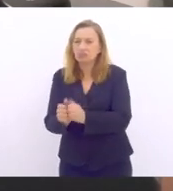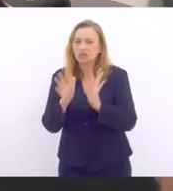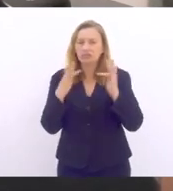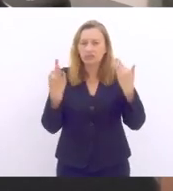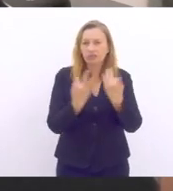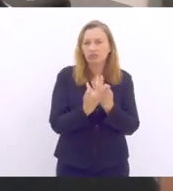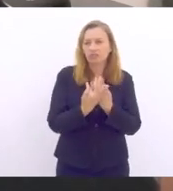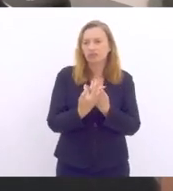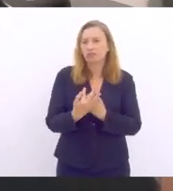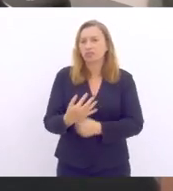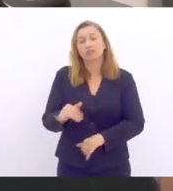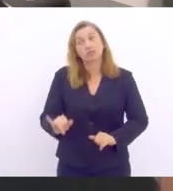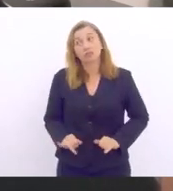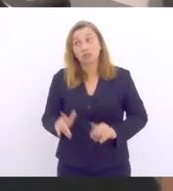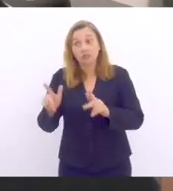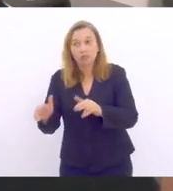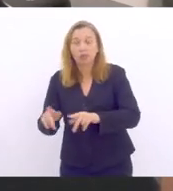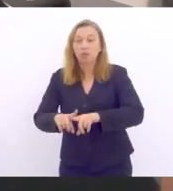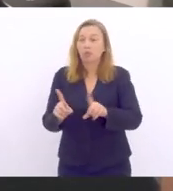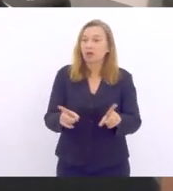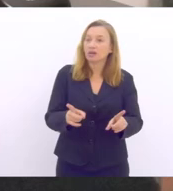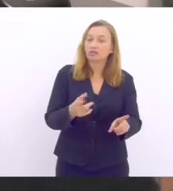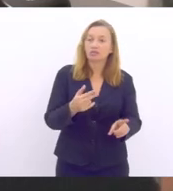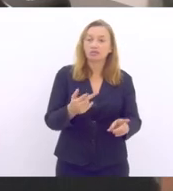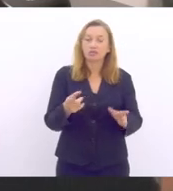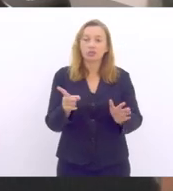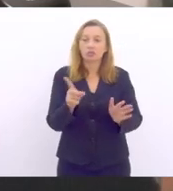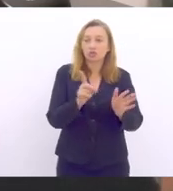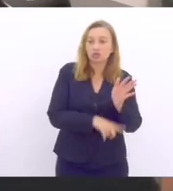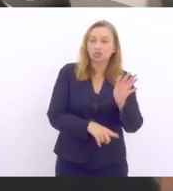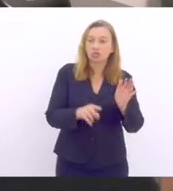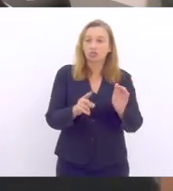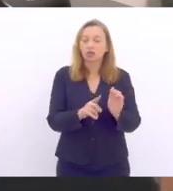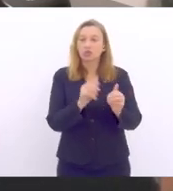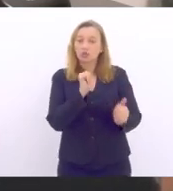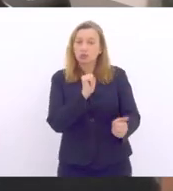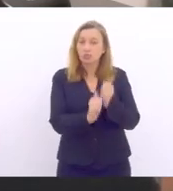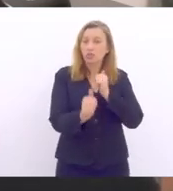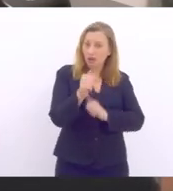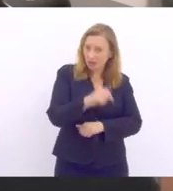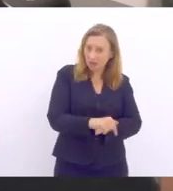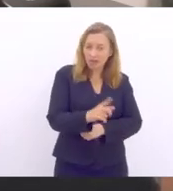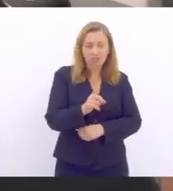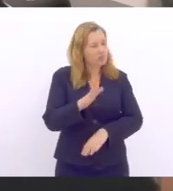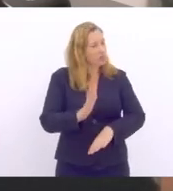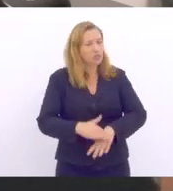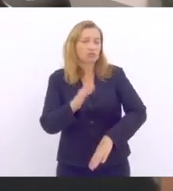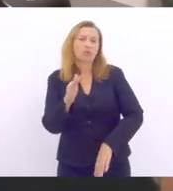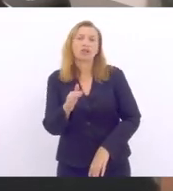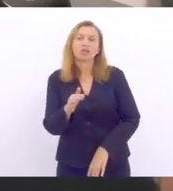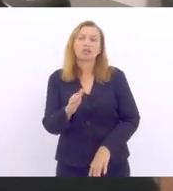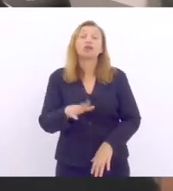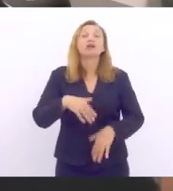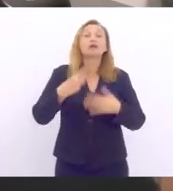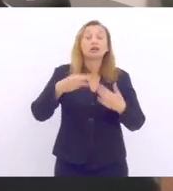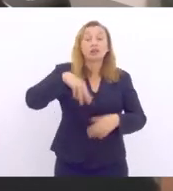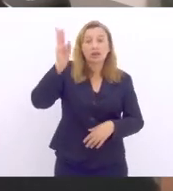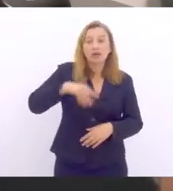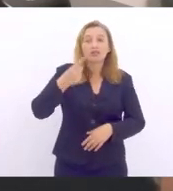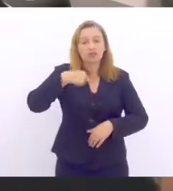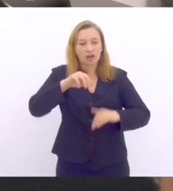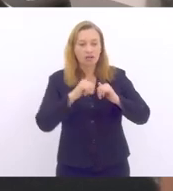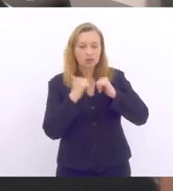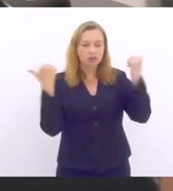quer passar por aquilo. Mas também não dá para reduzir o futebol a apenas aquilo. O futebol é muito mais do que isso. Né? Quem costuma ir a estádio e